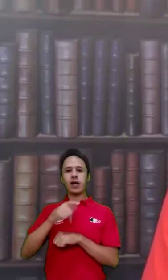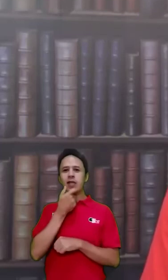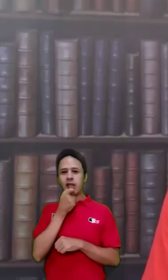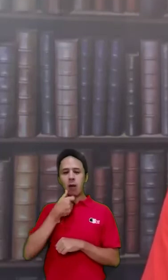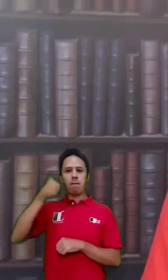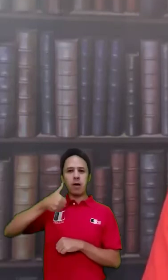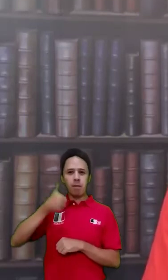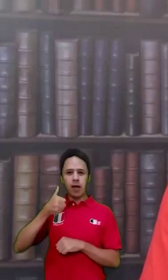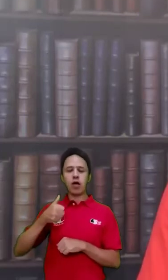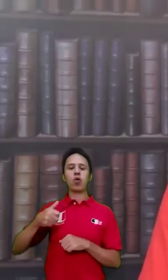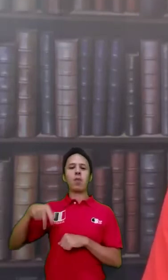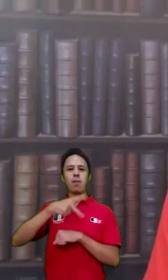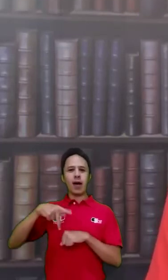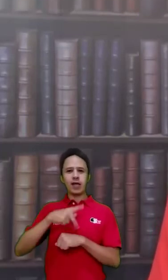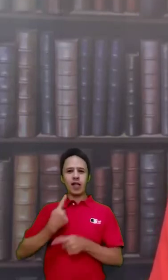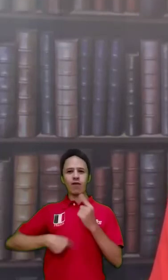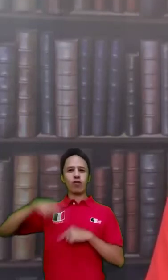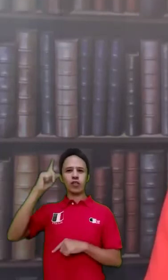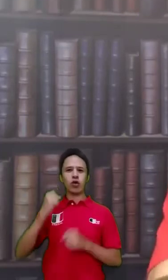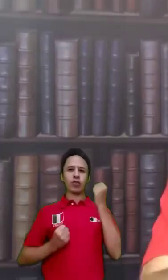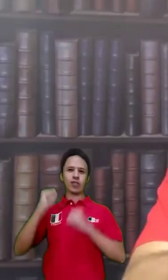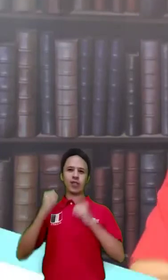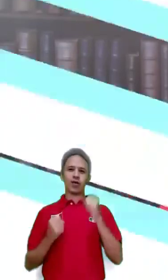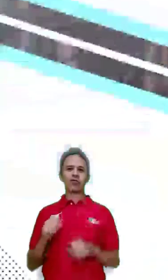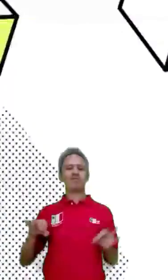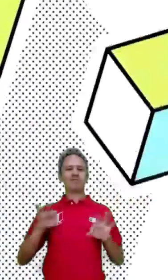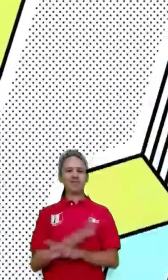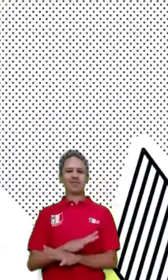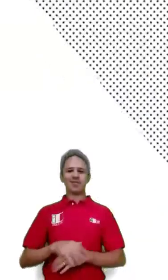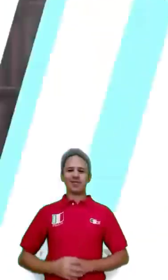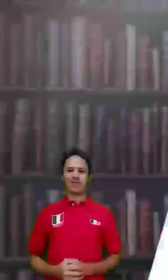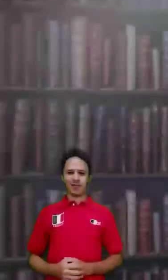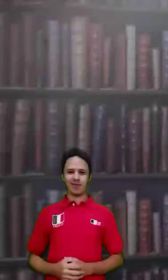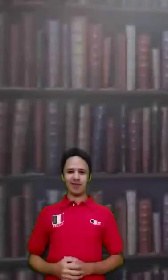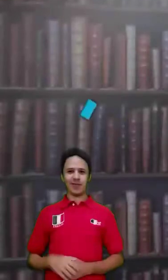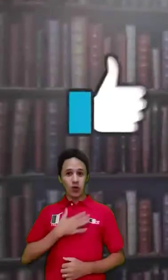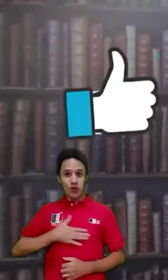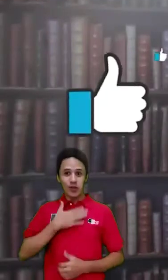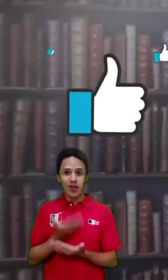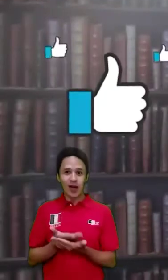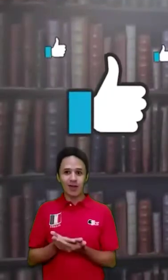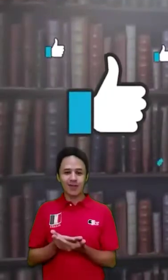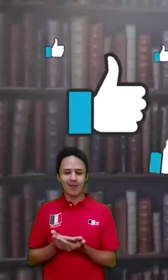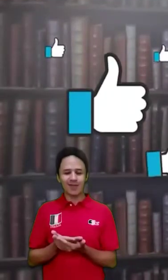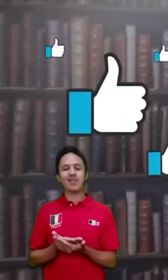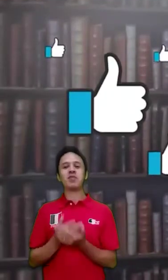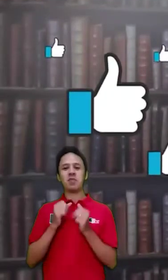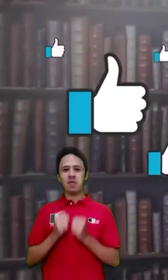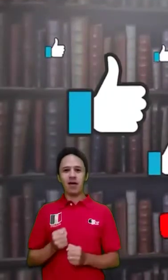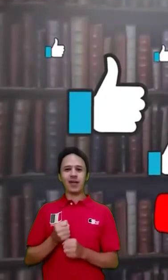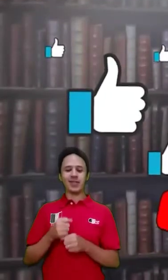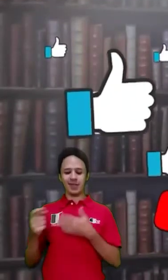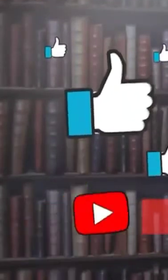fosse o primeiro país na Revolução Industrial. É isso aí, gente. Gostou da aula? Deixe o seu